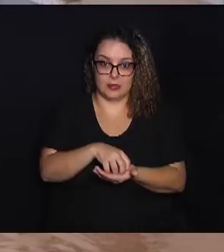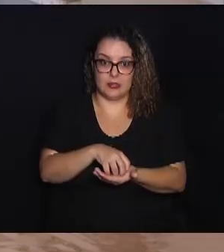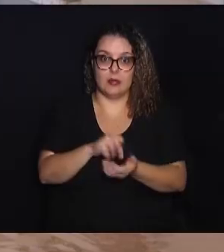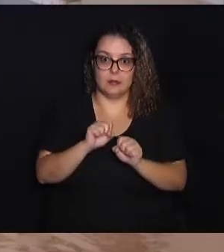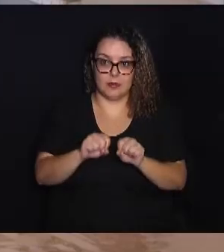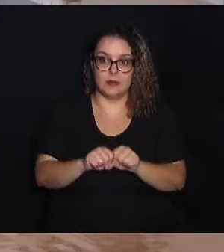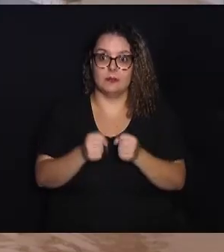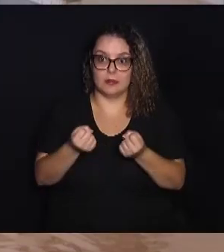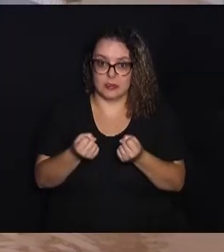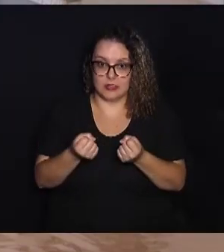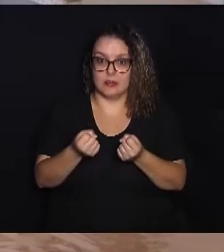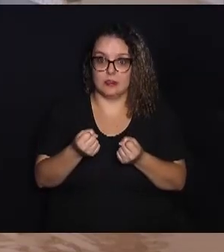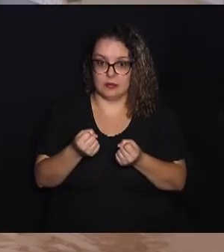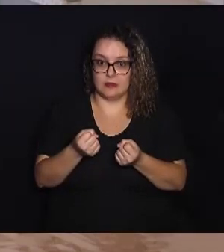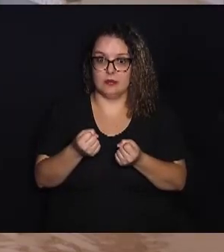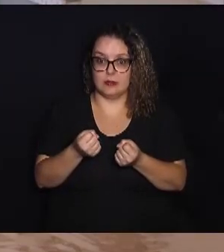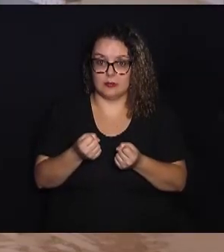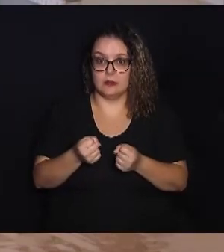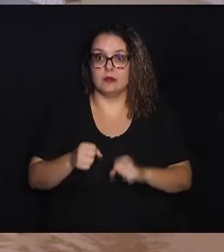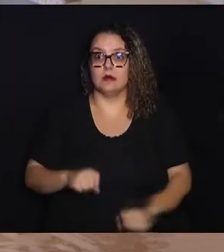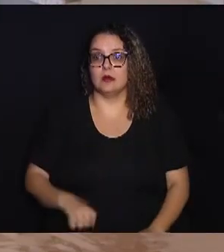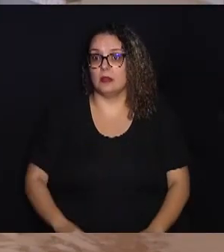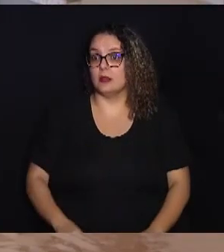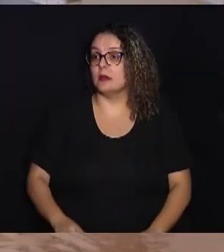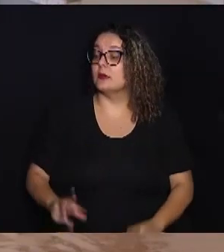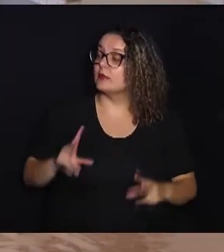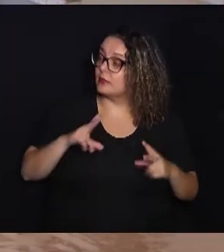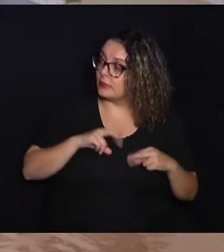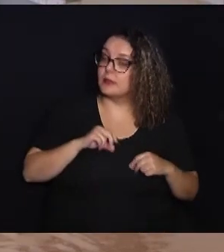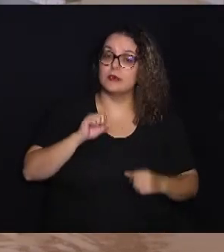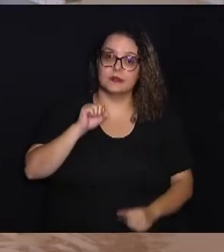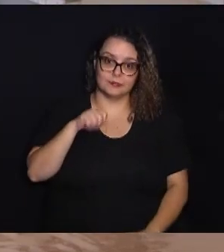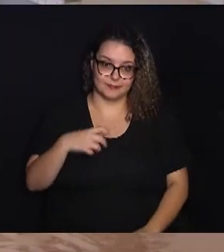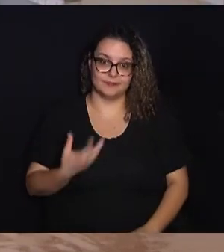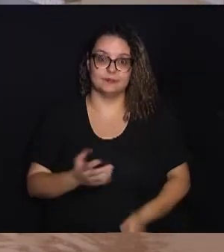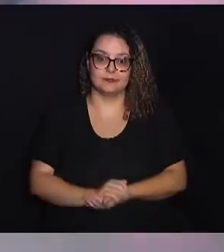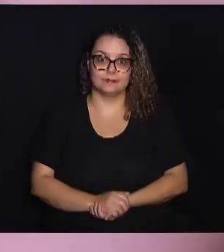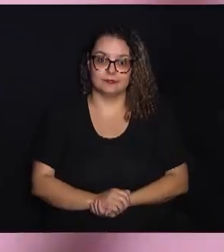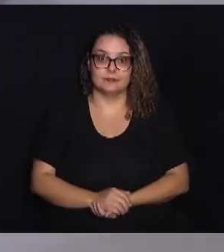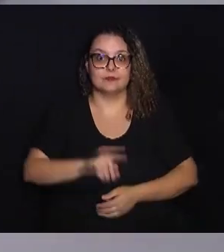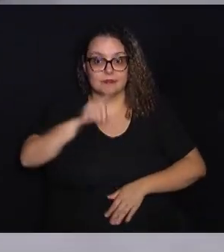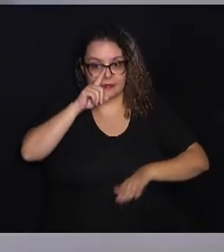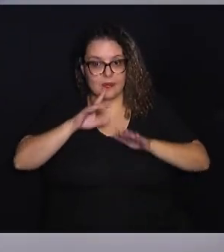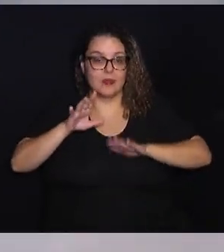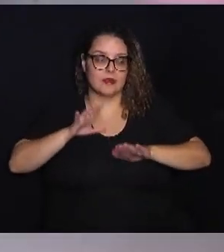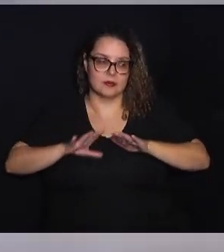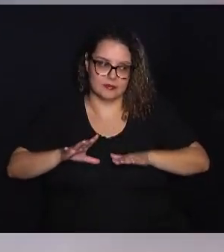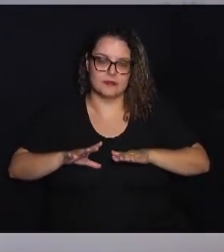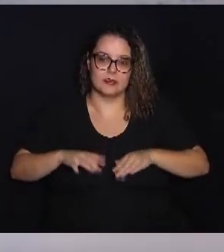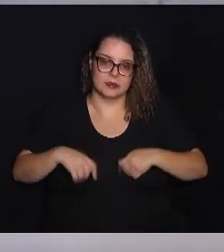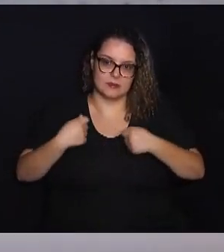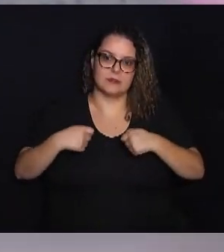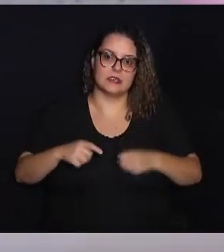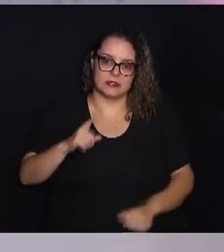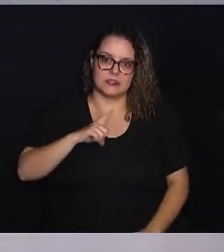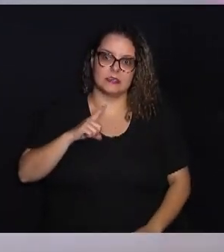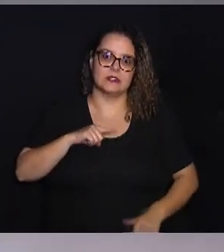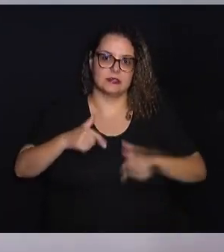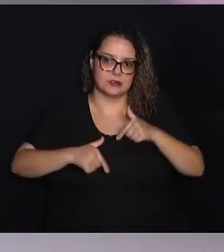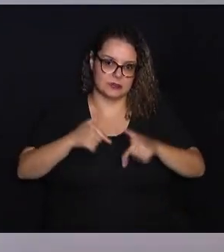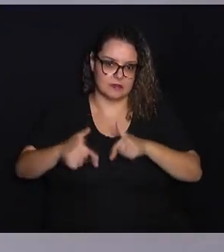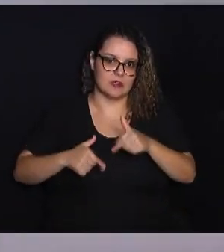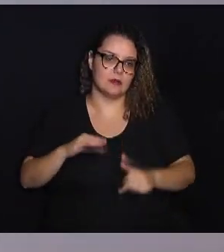própria ponta da lâmina, eu venho aqui e marco essa bolinha para ela, como se fosse estourar. Sim.